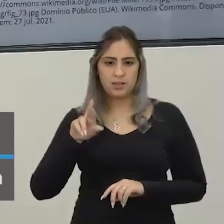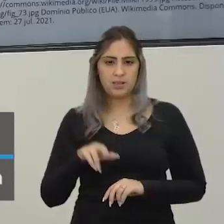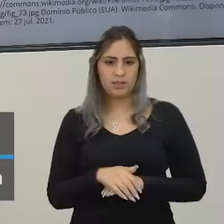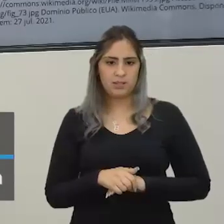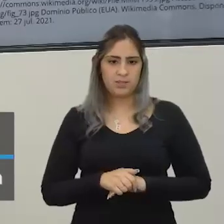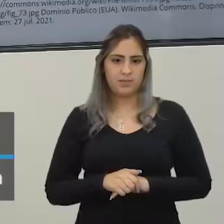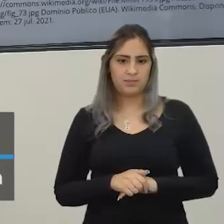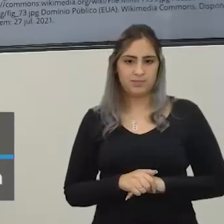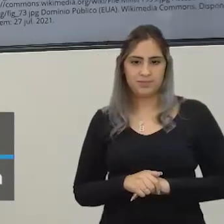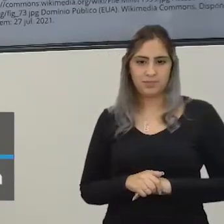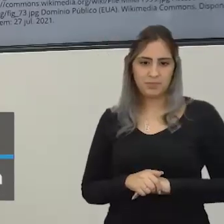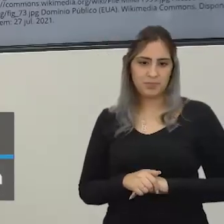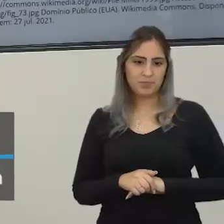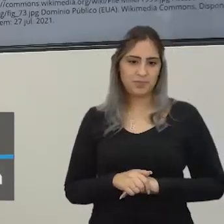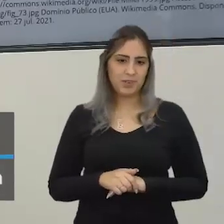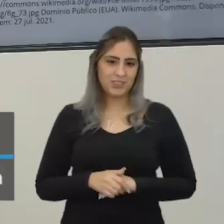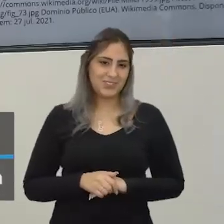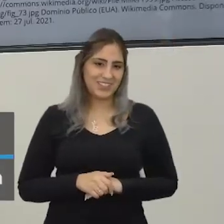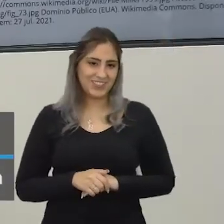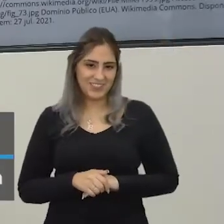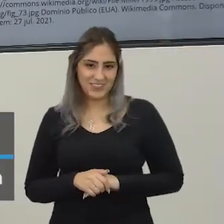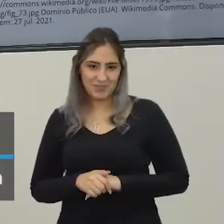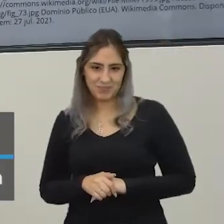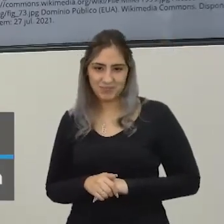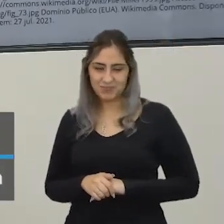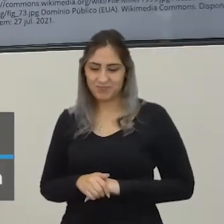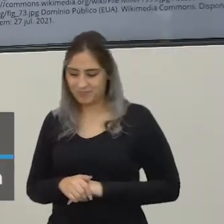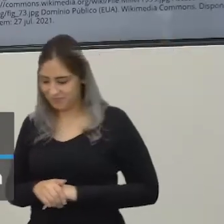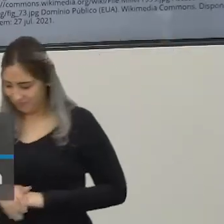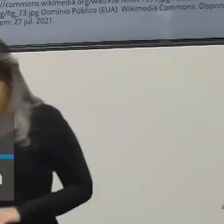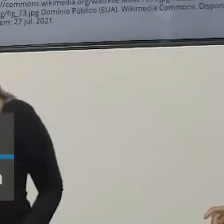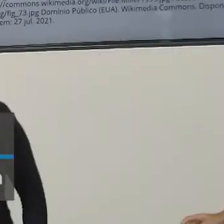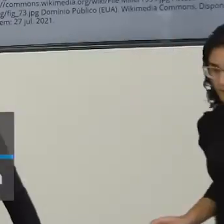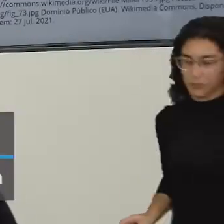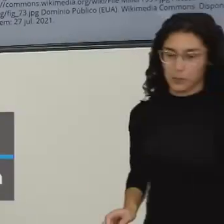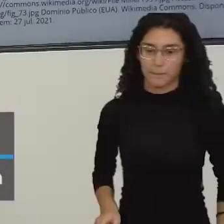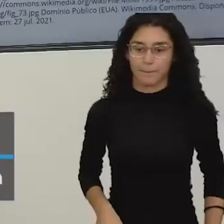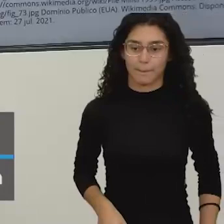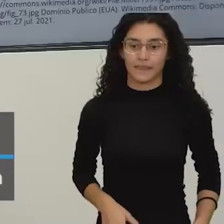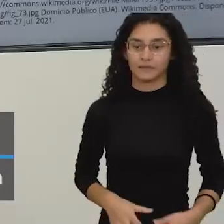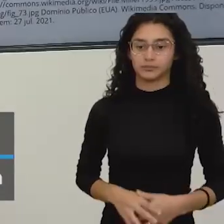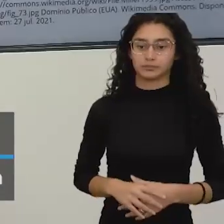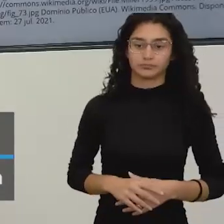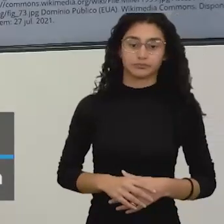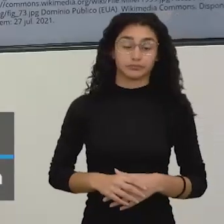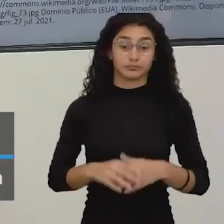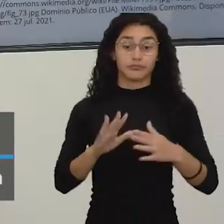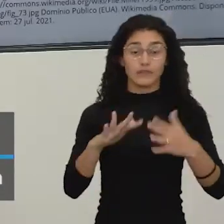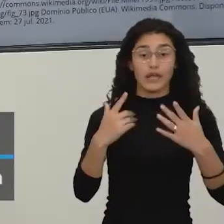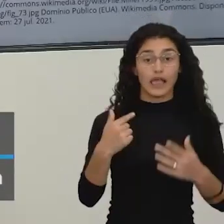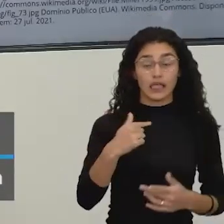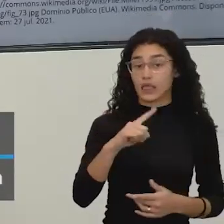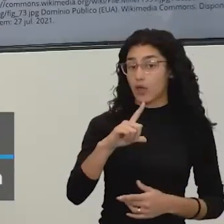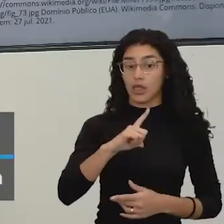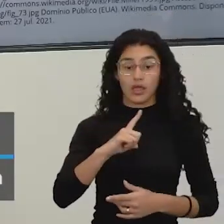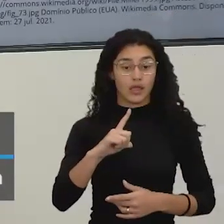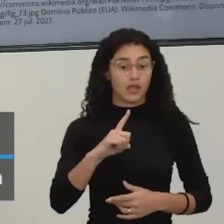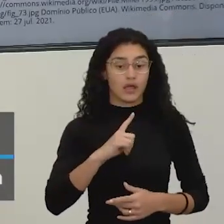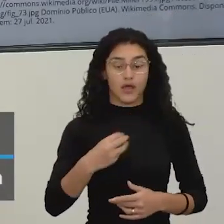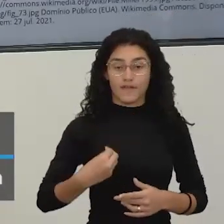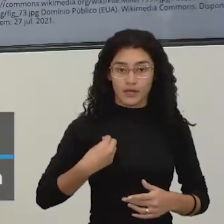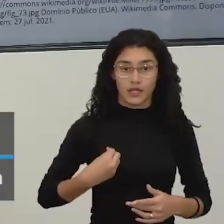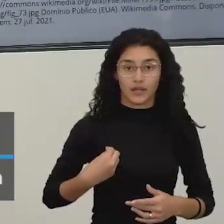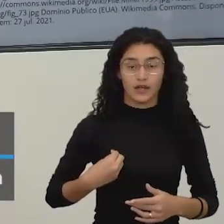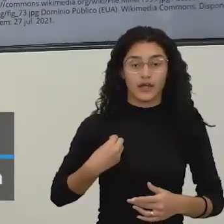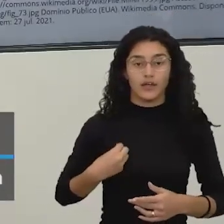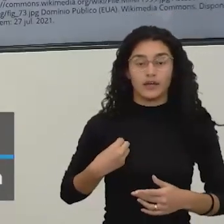não são compostos inanimados, mas seriam compostos inorgânicos. Já que eu não tenho vida, a vida então